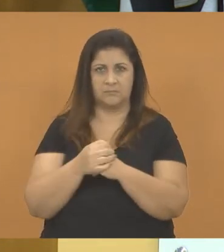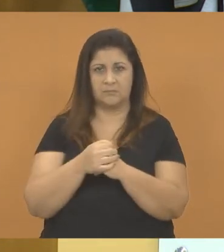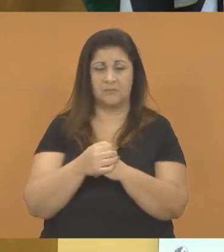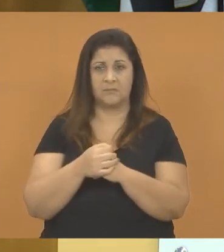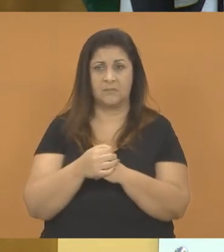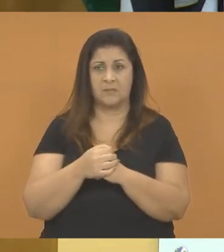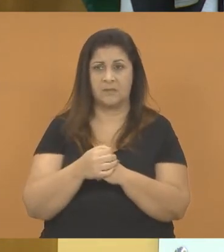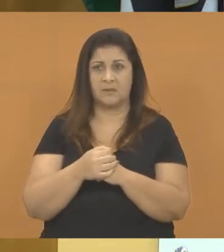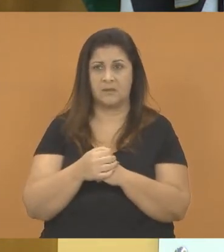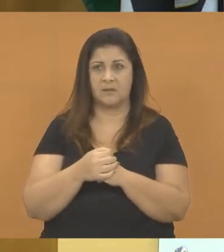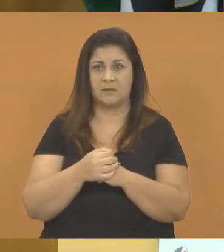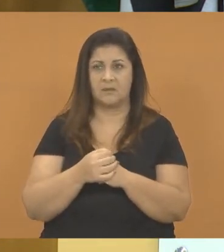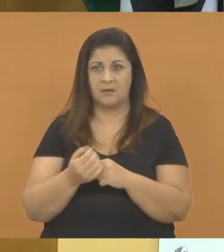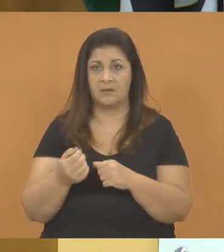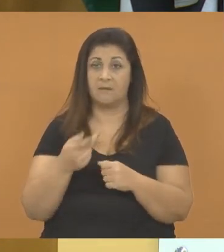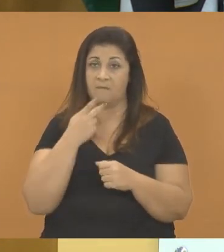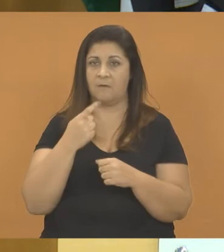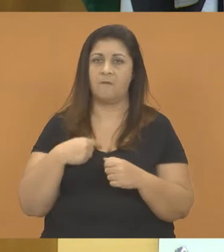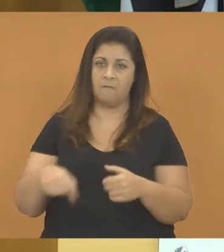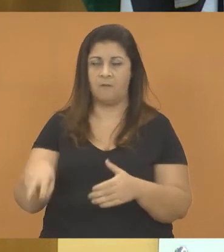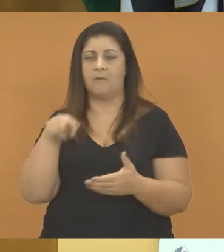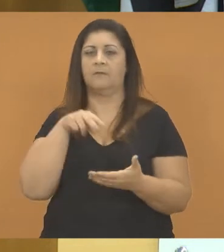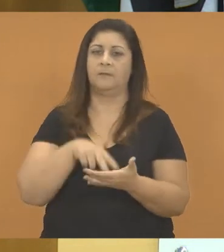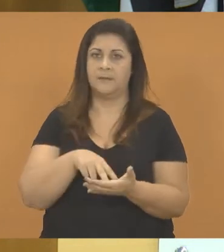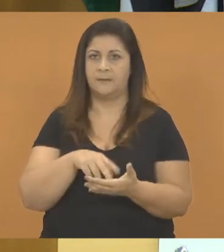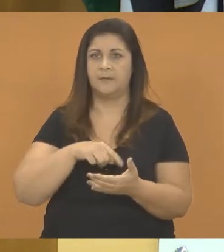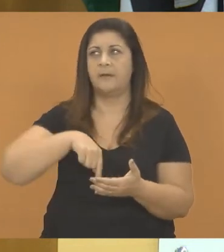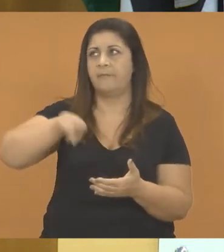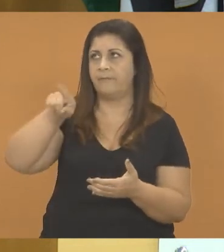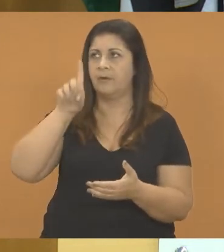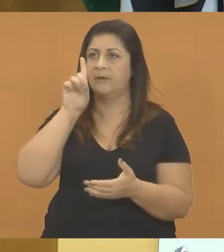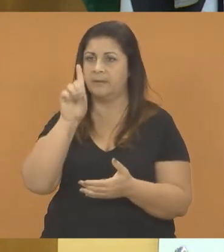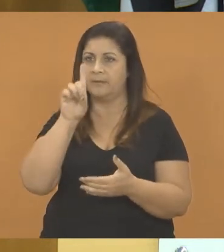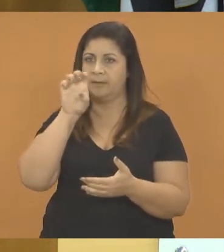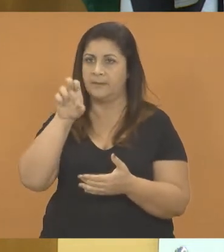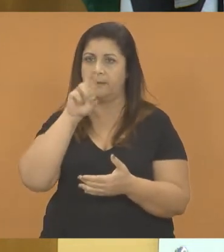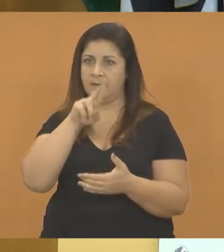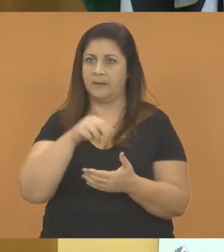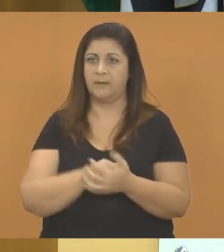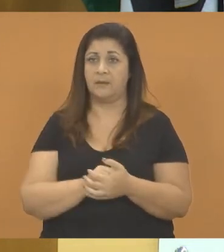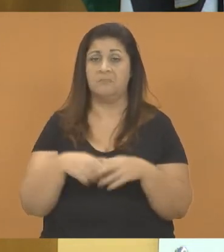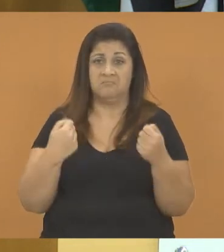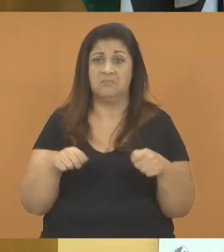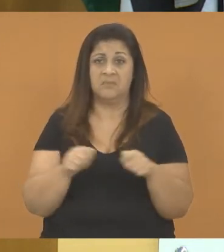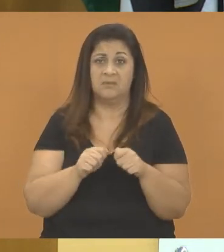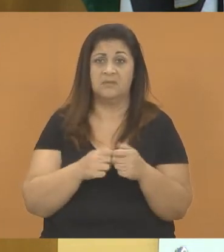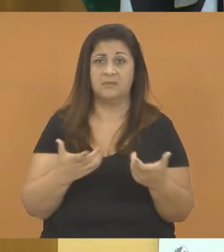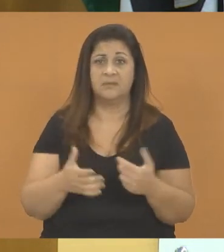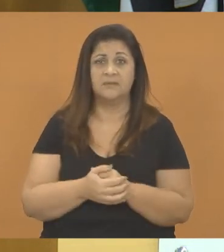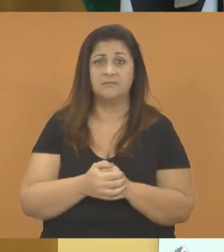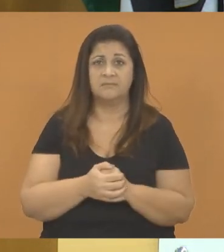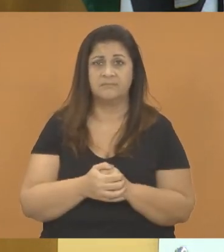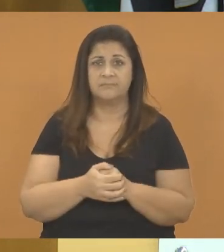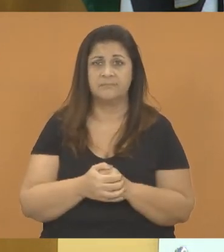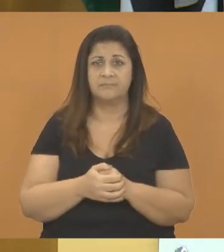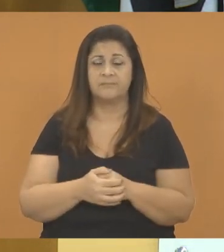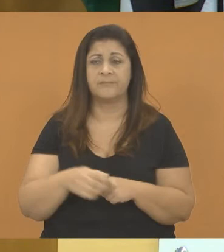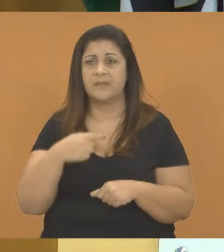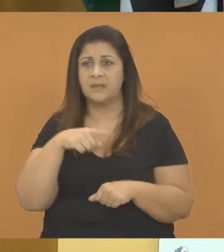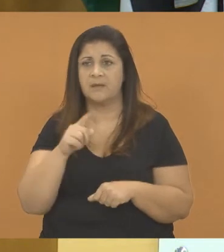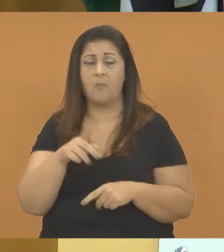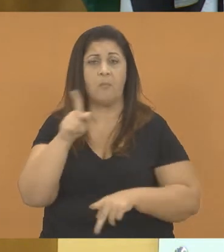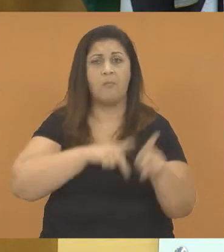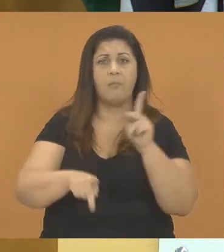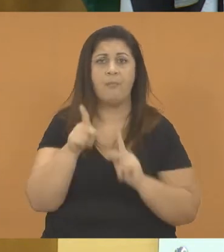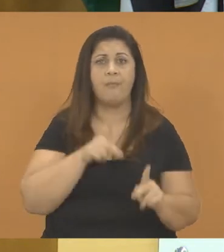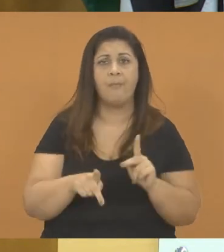decidiu tirar a bunda da casa era e lá discutindo dele é do dr é assim que tem que ser feito aponto a população a